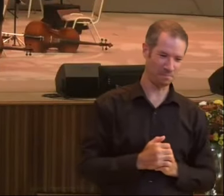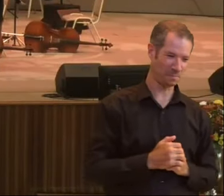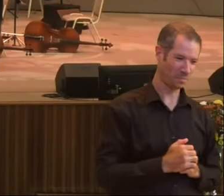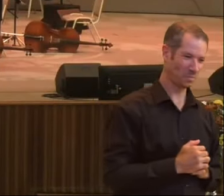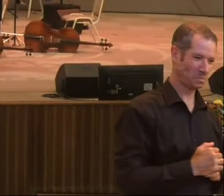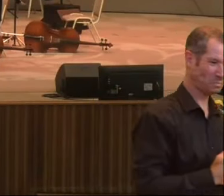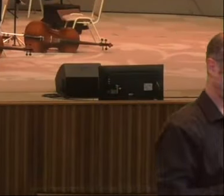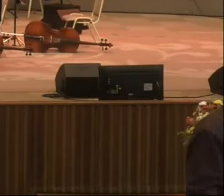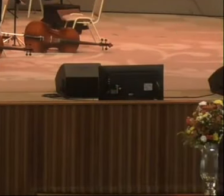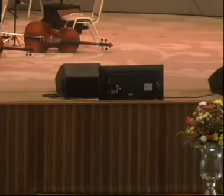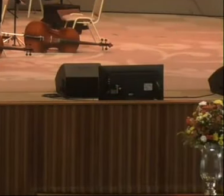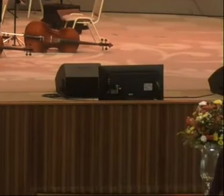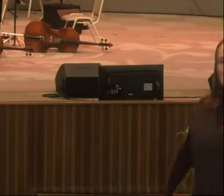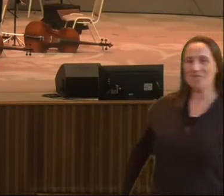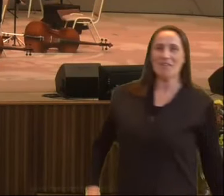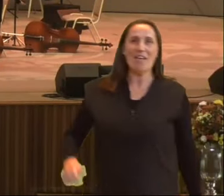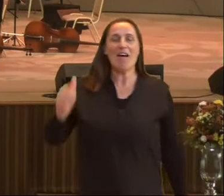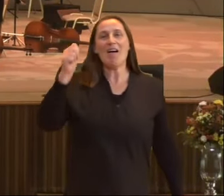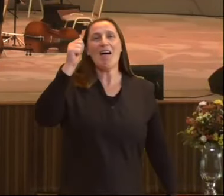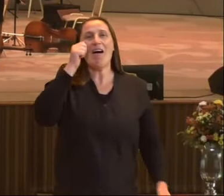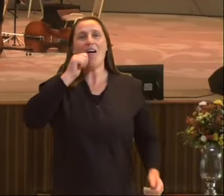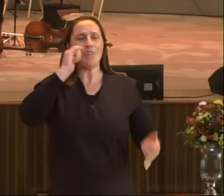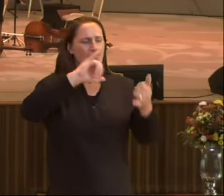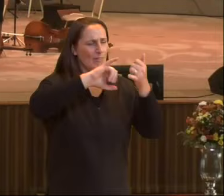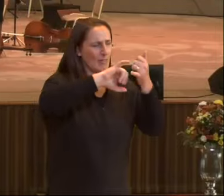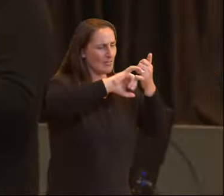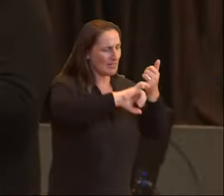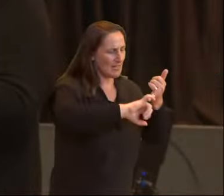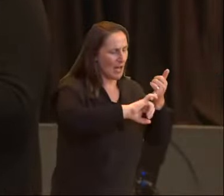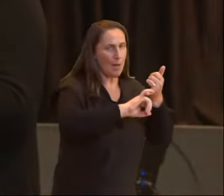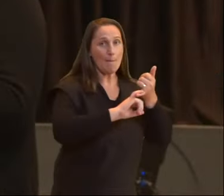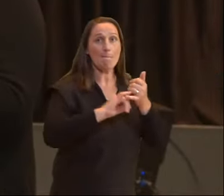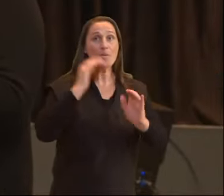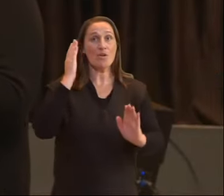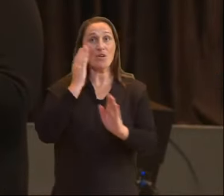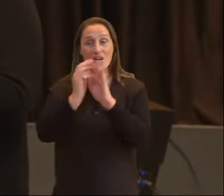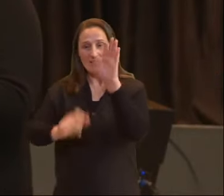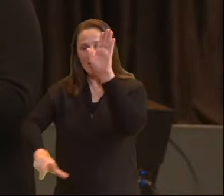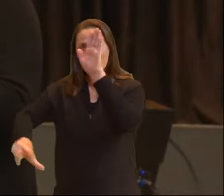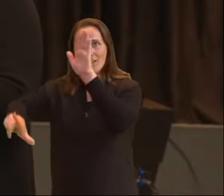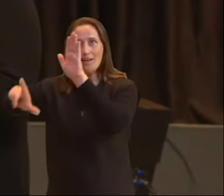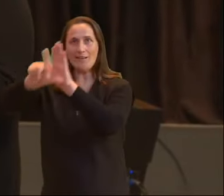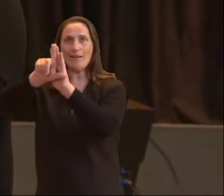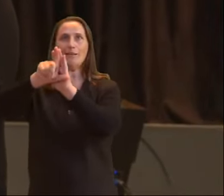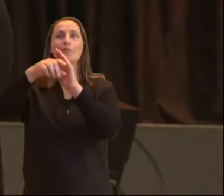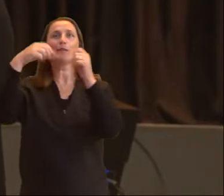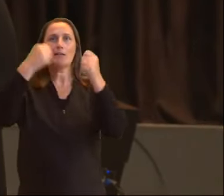na lei de Moisés deveria morrer.